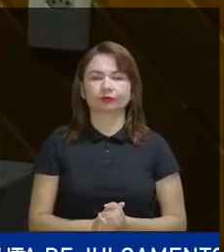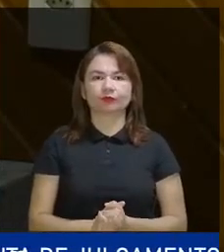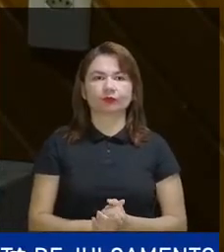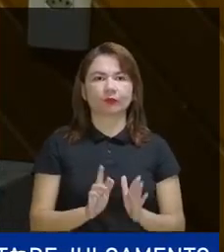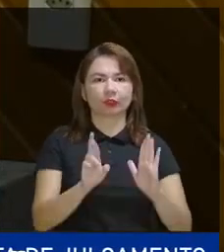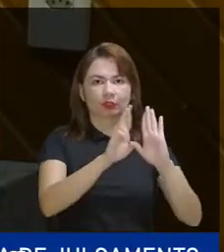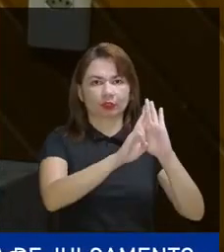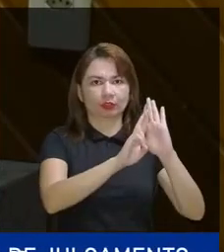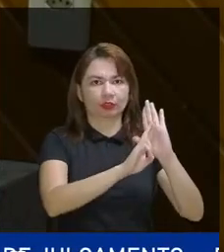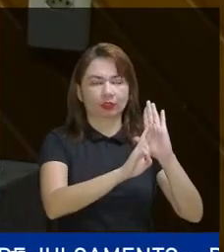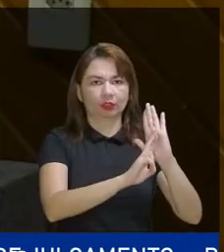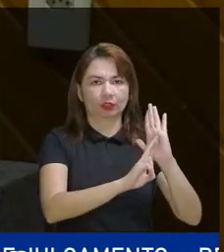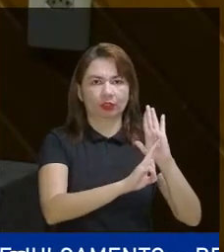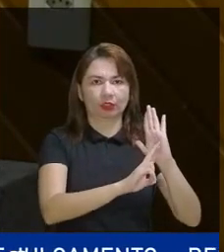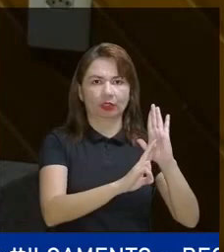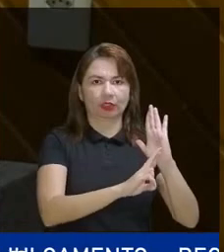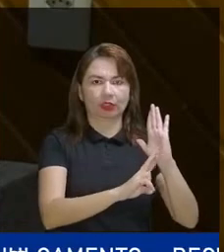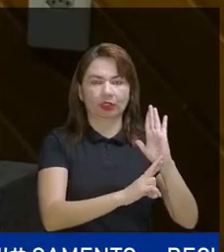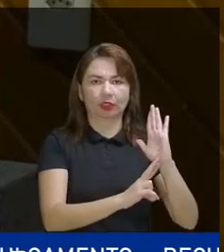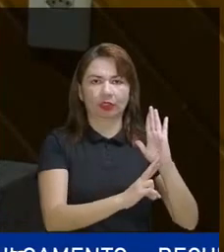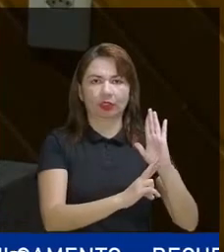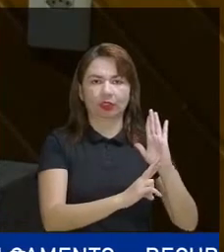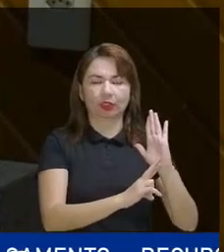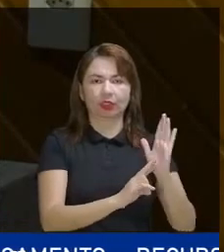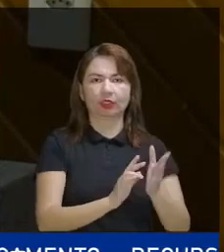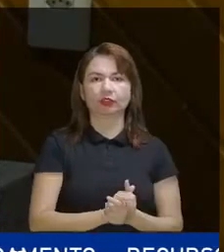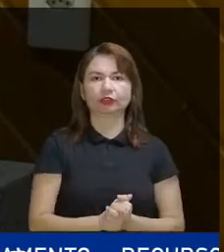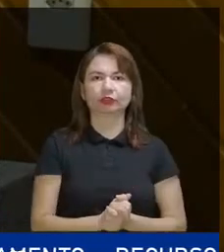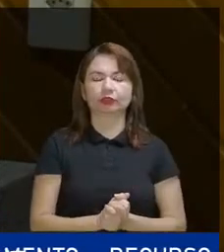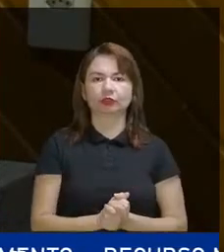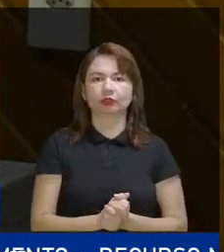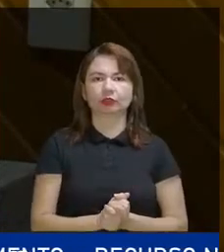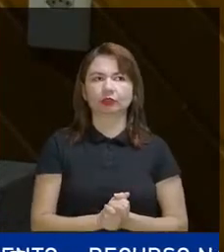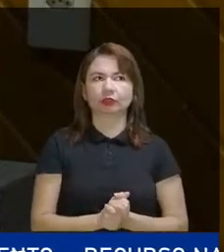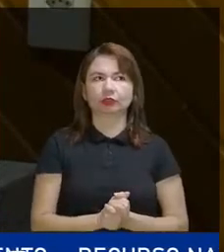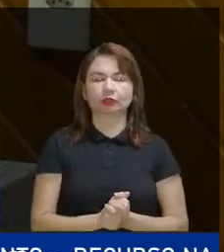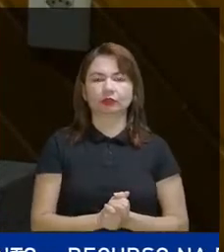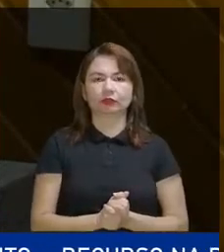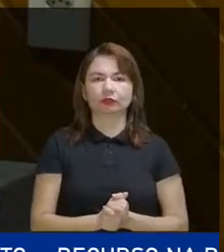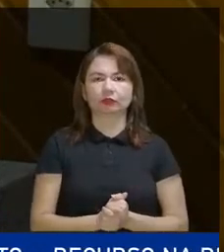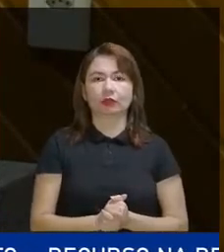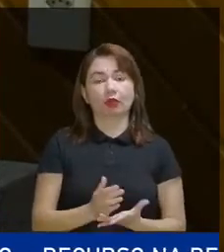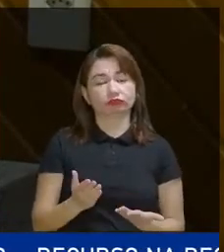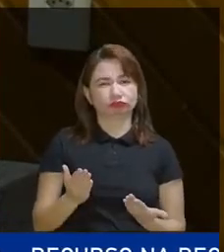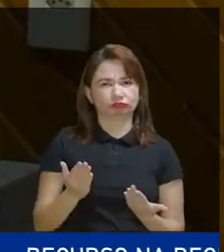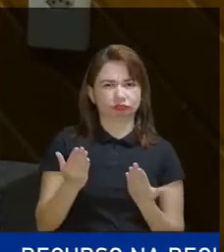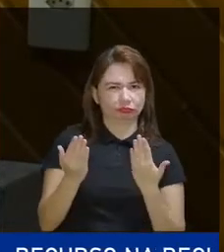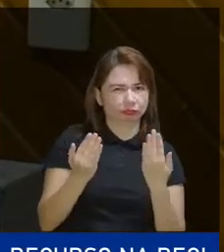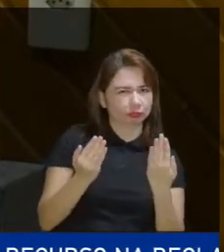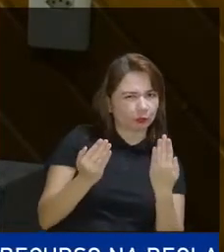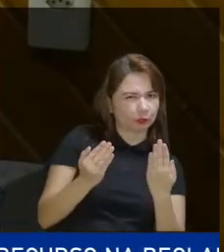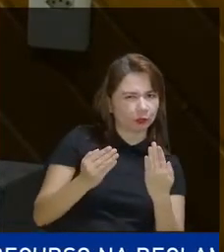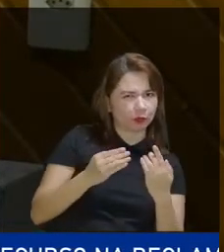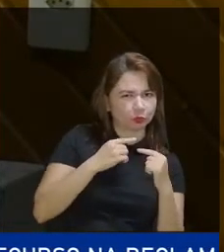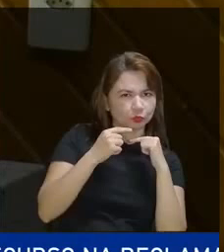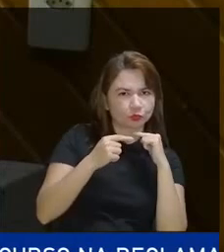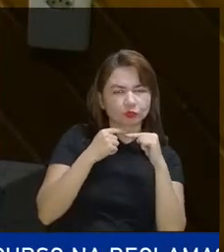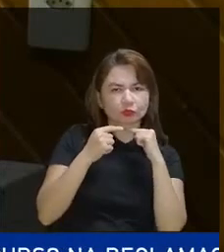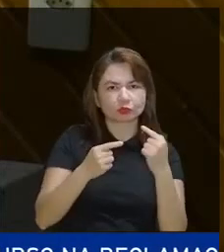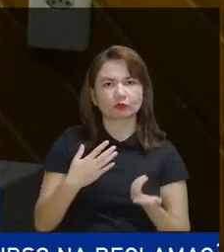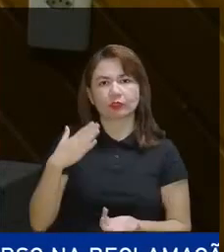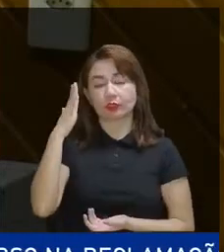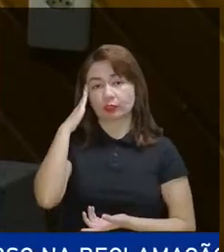regras taxativas para o processamento de uma exceção de suspeição. Seria, no